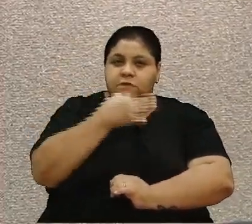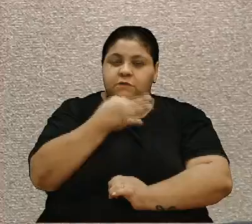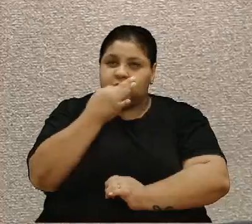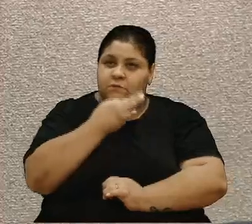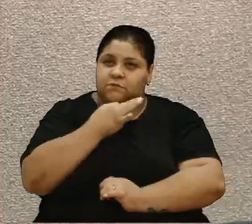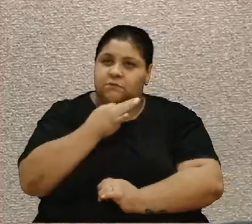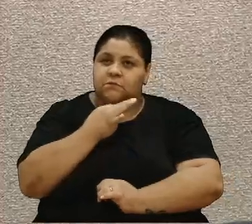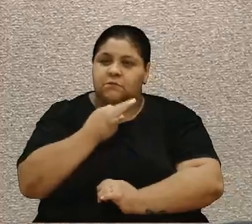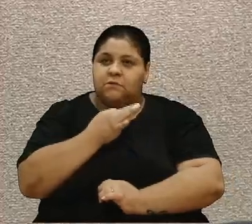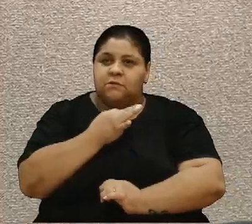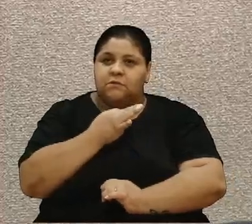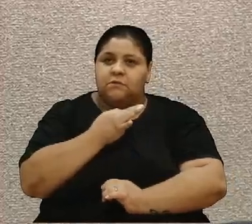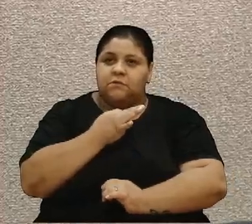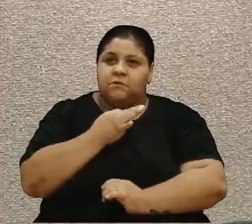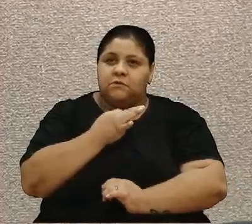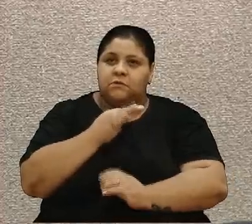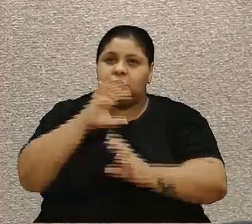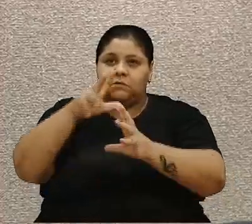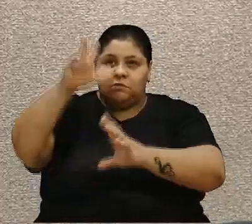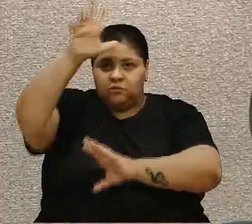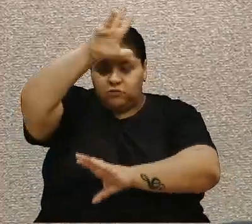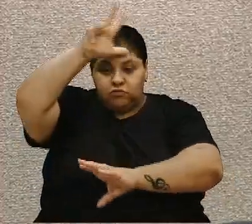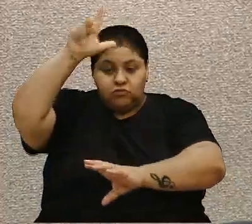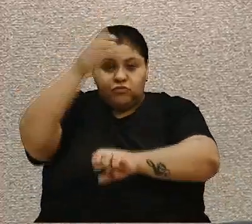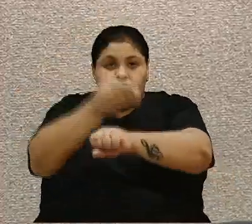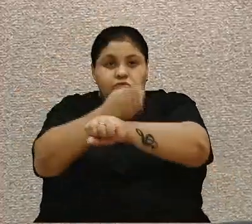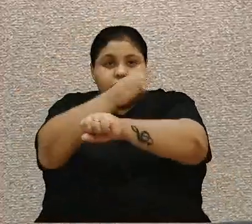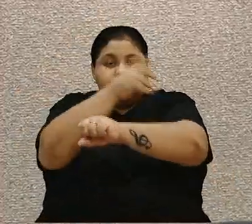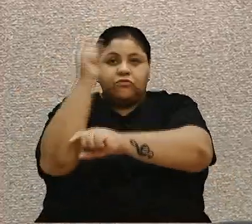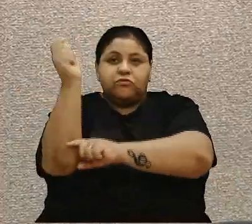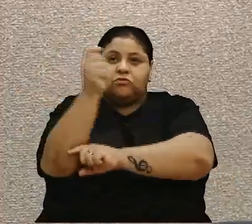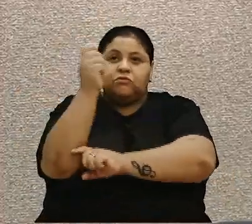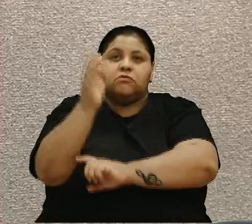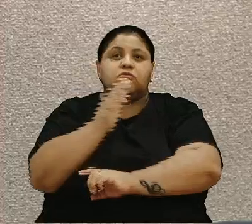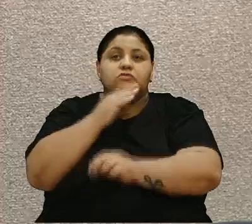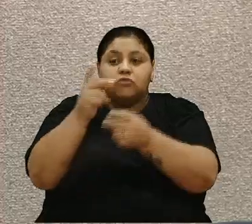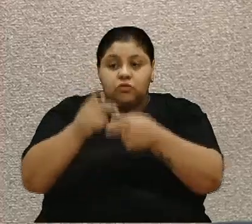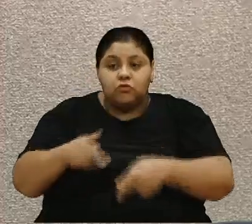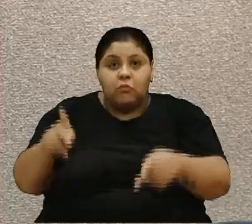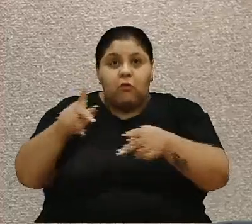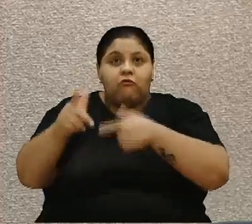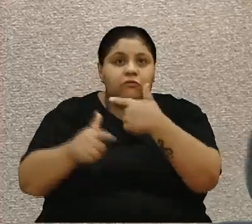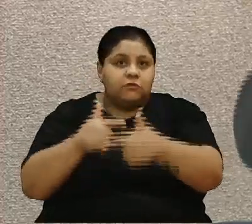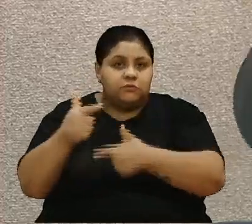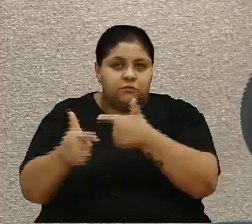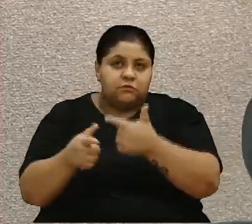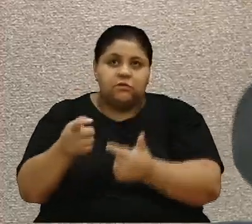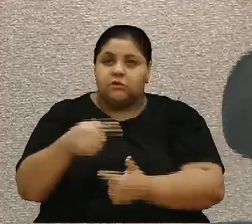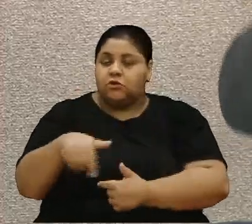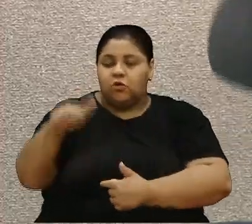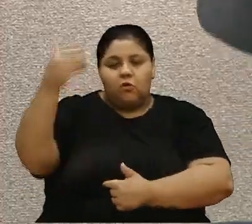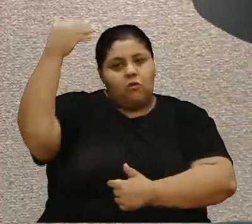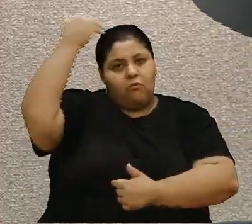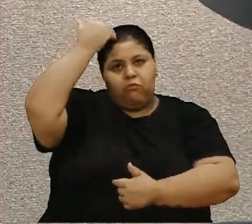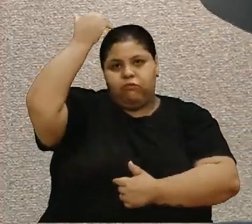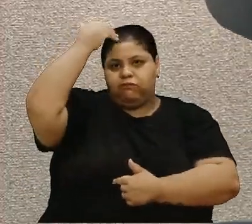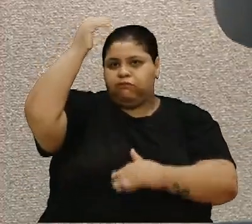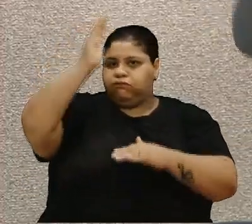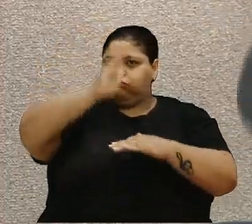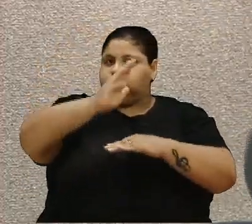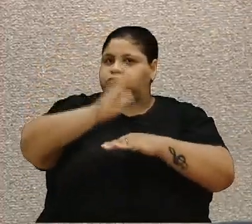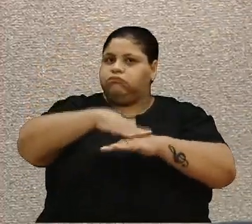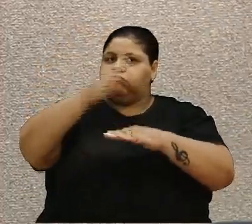Sul e todos os municípios da Serra são conhecidos como um povo que trabalha. Nós não aguentamos mais essa